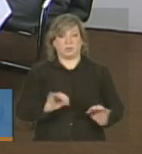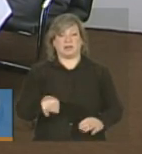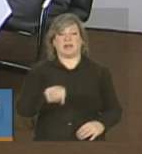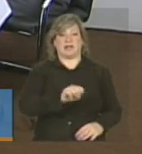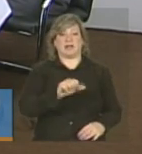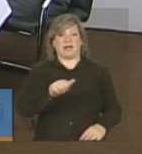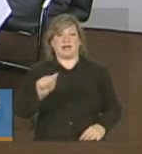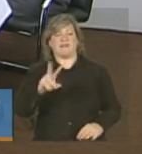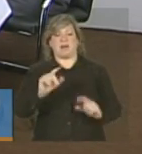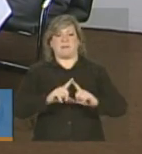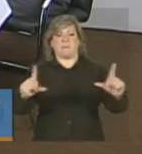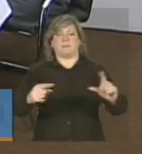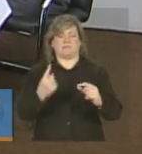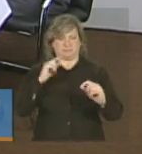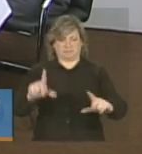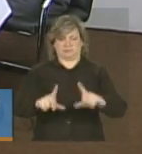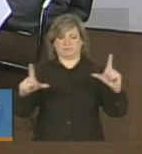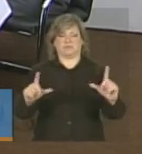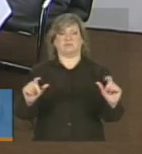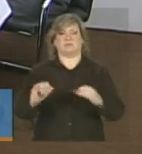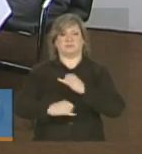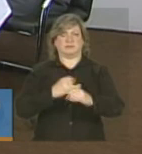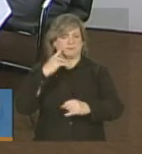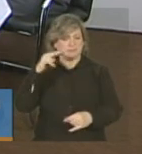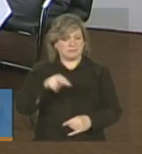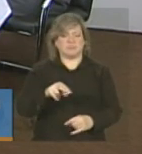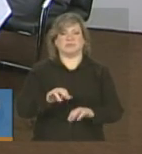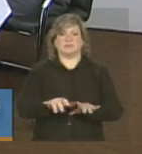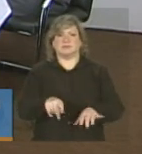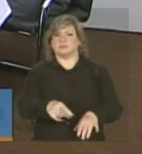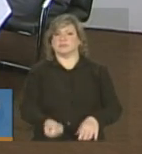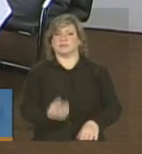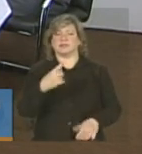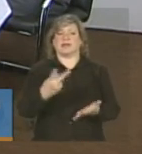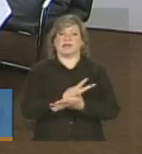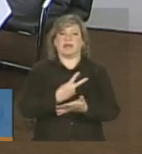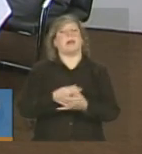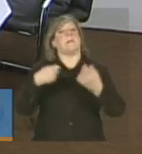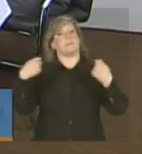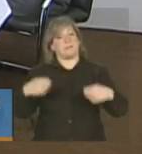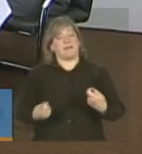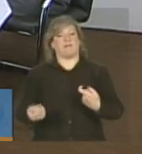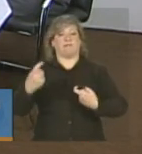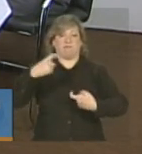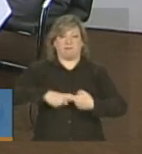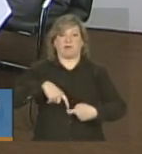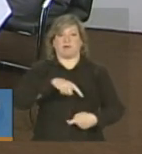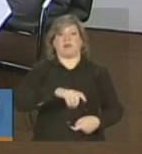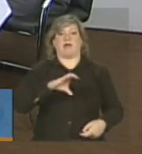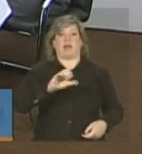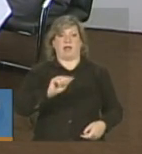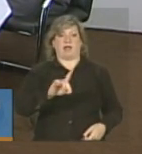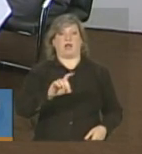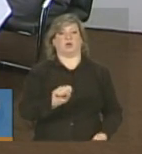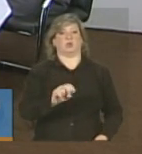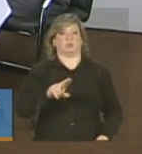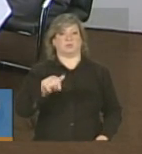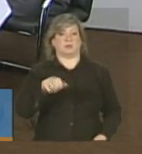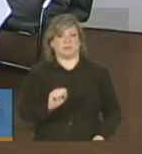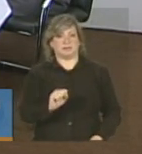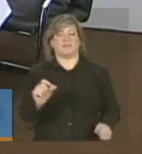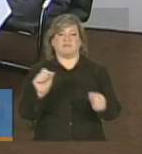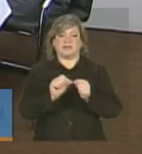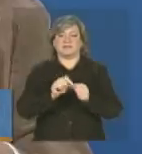dará uma mensagem de erro que ele deve se reportar, retornar ao CabSuas, atualizar esse cadastro ou até mesmo inserir esse cadastro, que o adjunto muitas vezes pode não